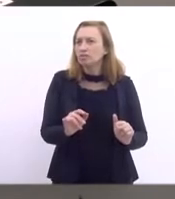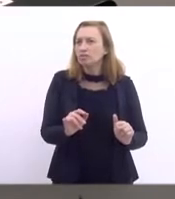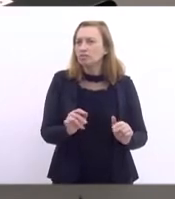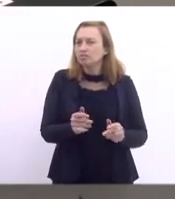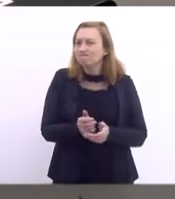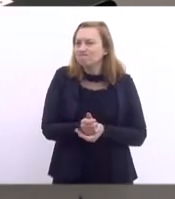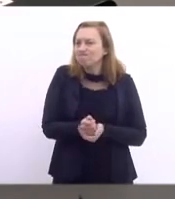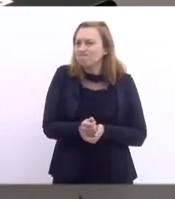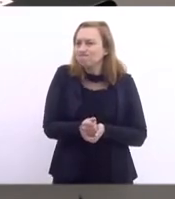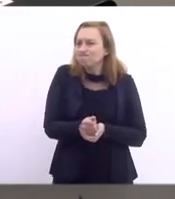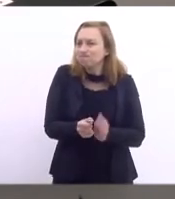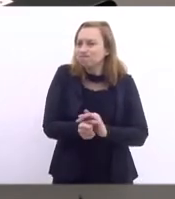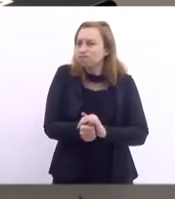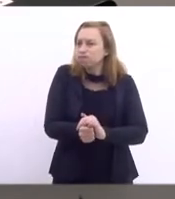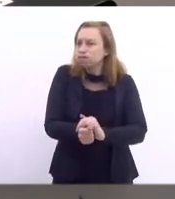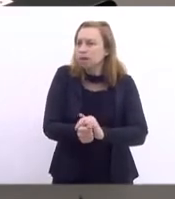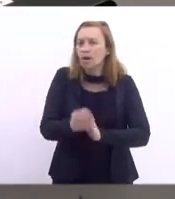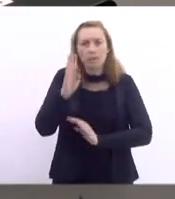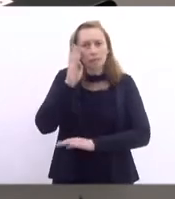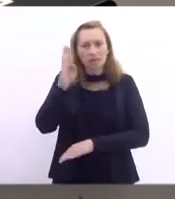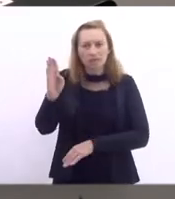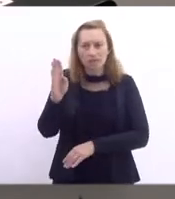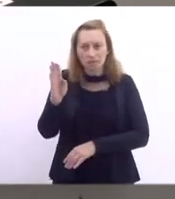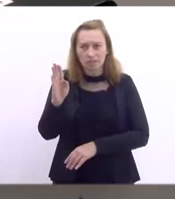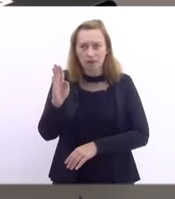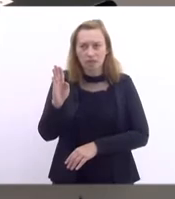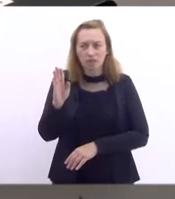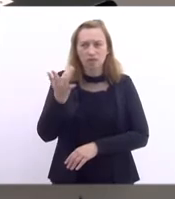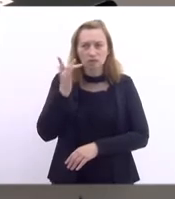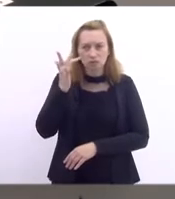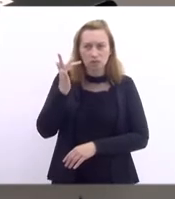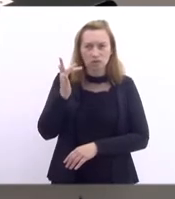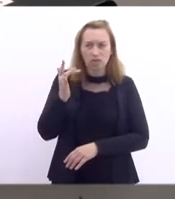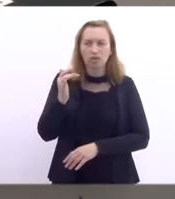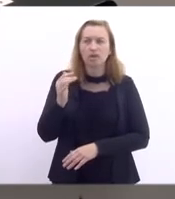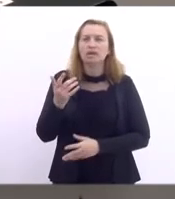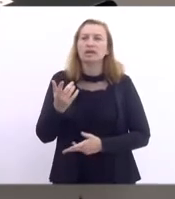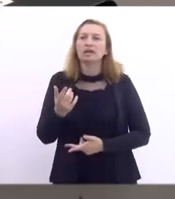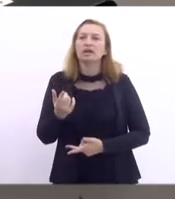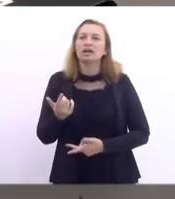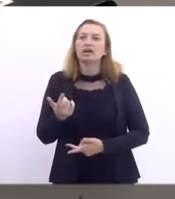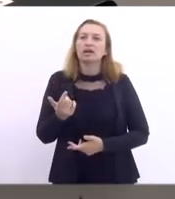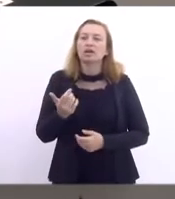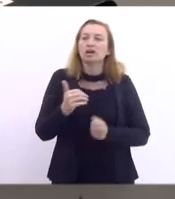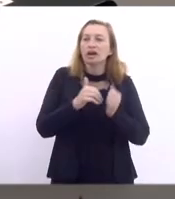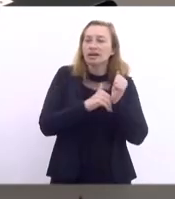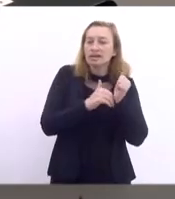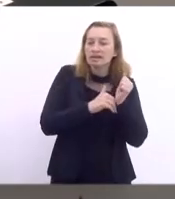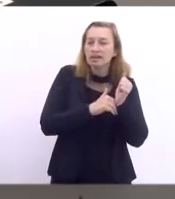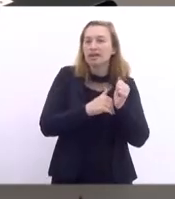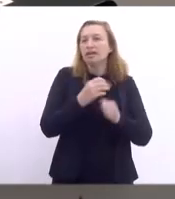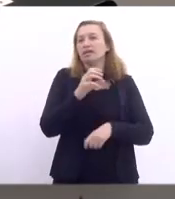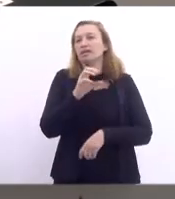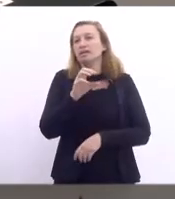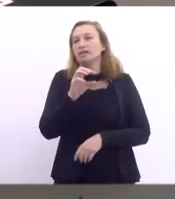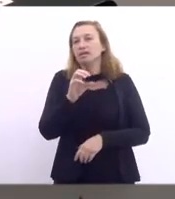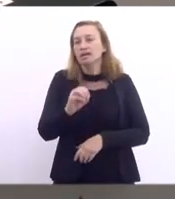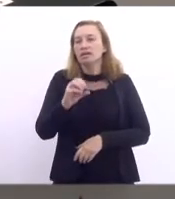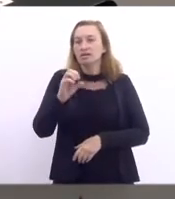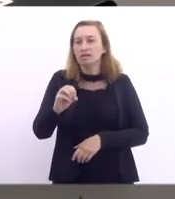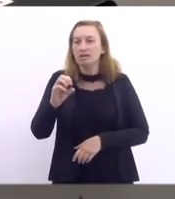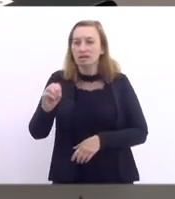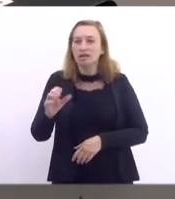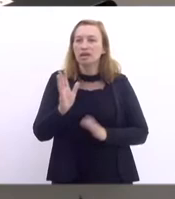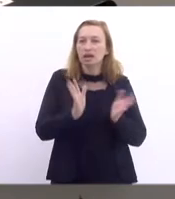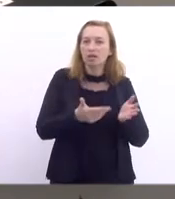e as principais fontes do Tesouro elas estão sendo e deficitários a senha antiga 00 a 01 que